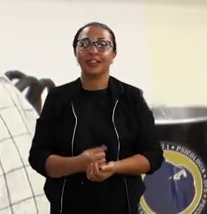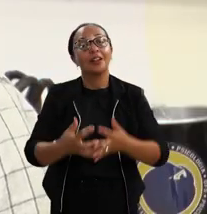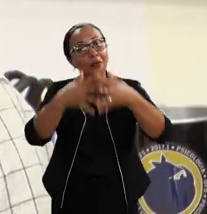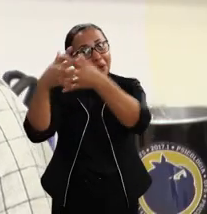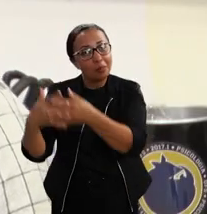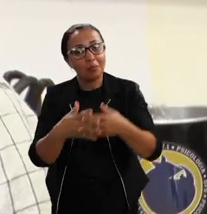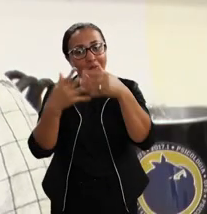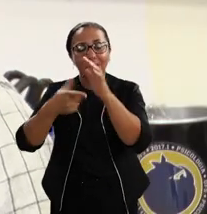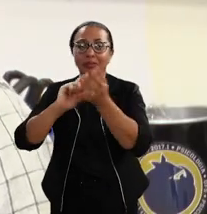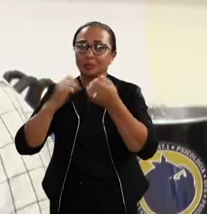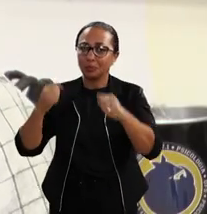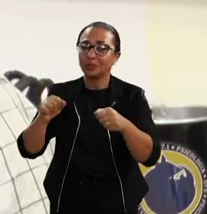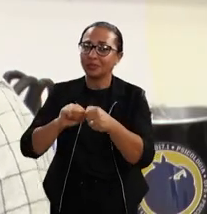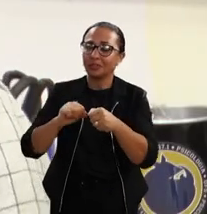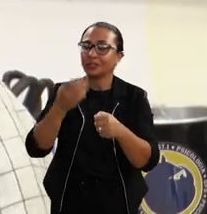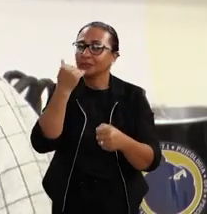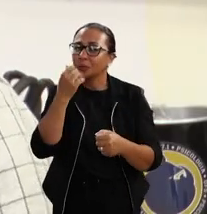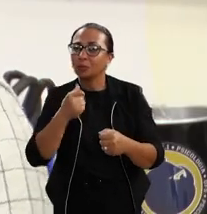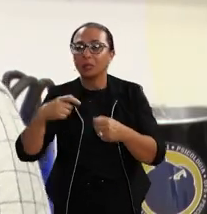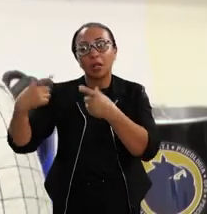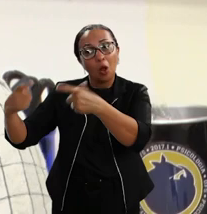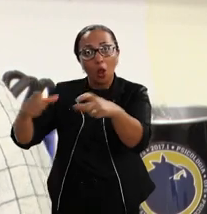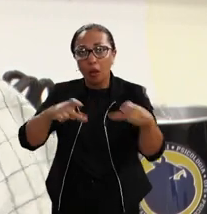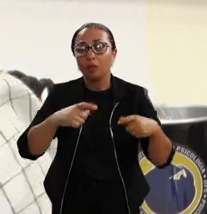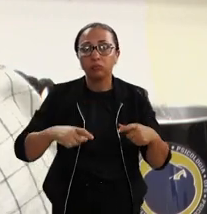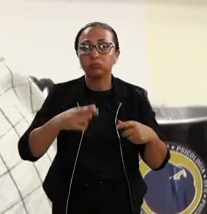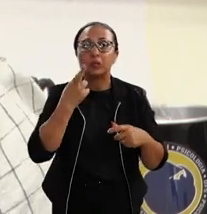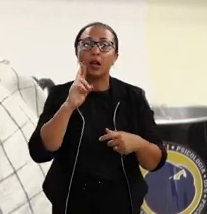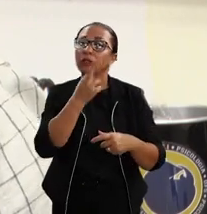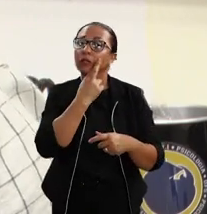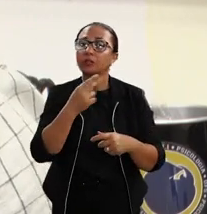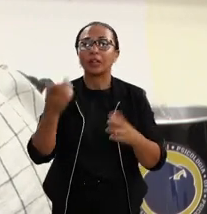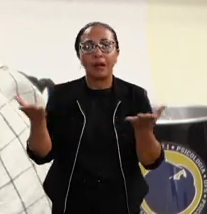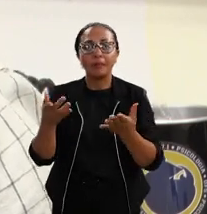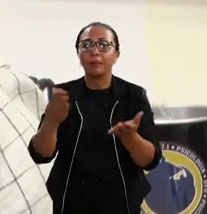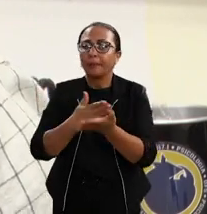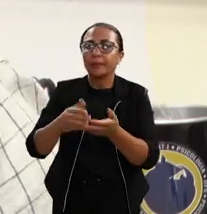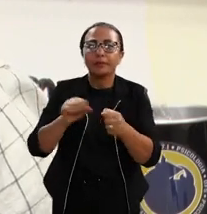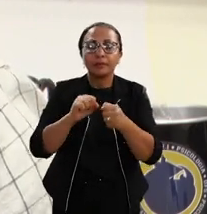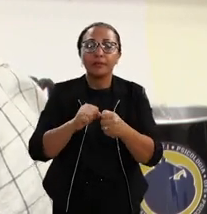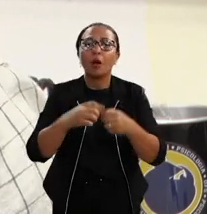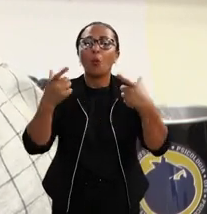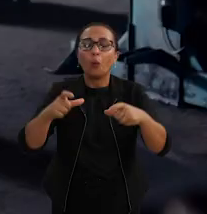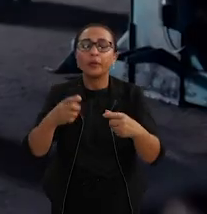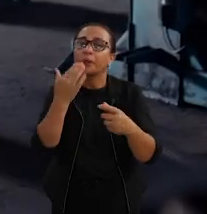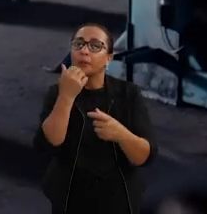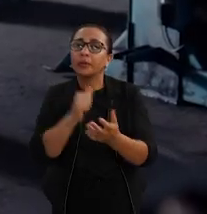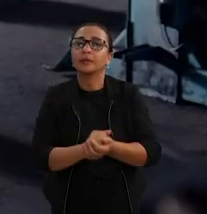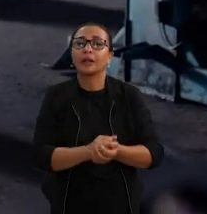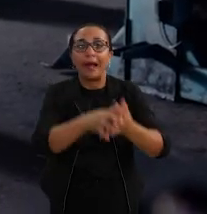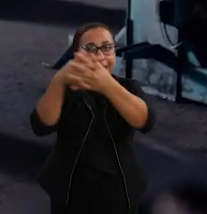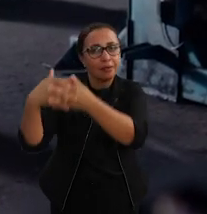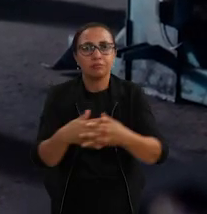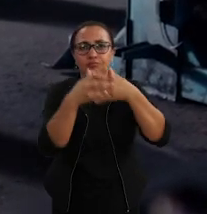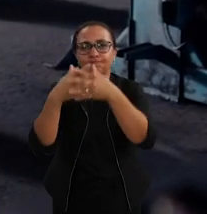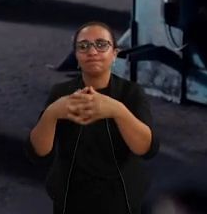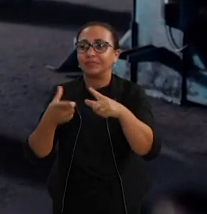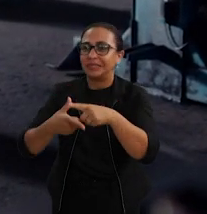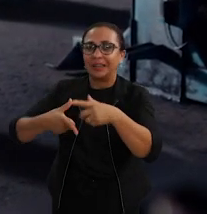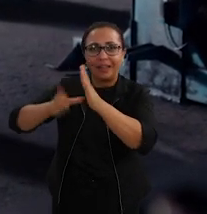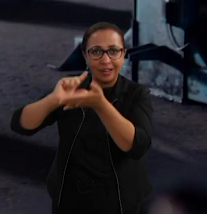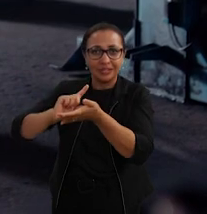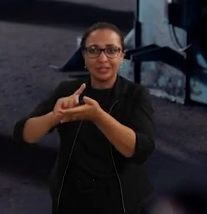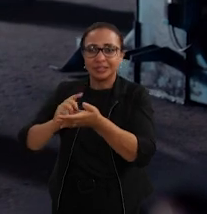que anteriormente poderia fazer suas refeições em outros espaços, ele começa a fazer sua refeição cada vez mais no seu caminhão. Ele que